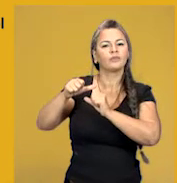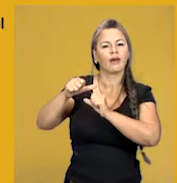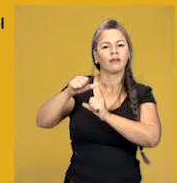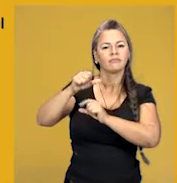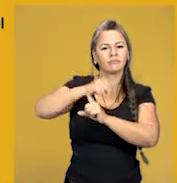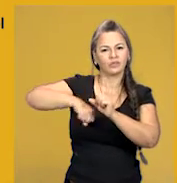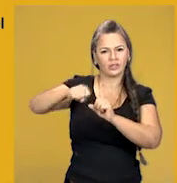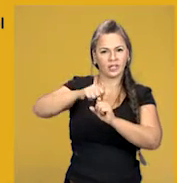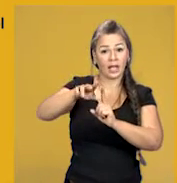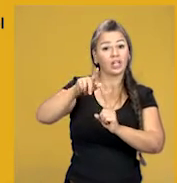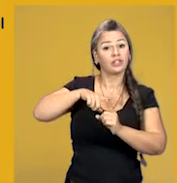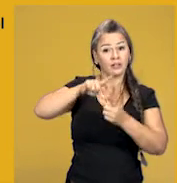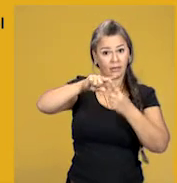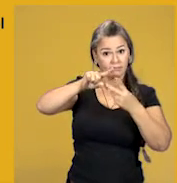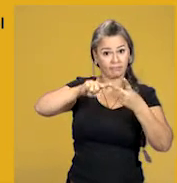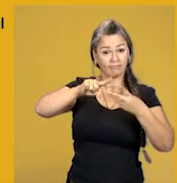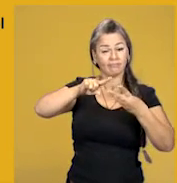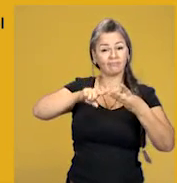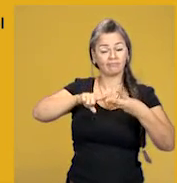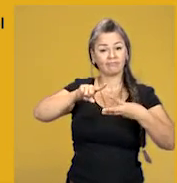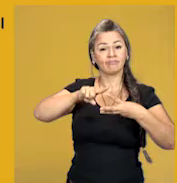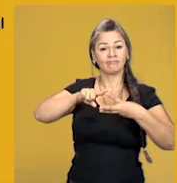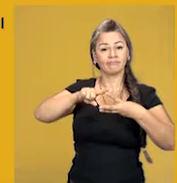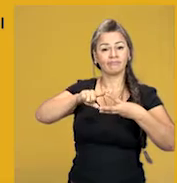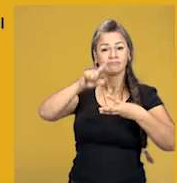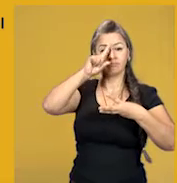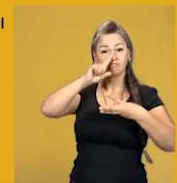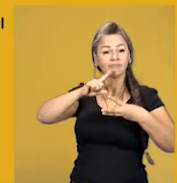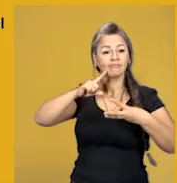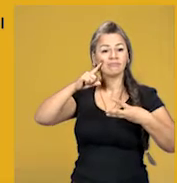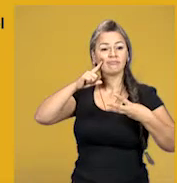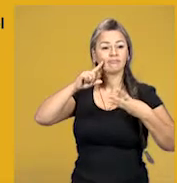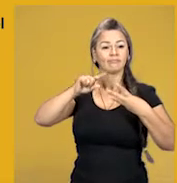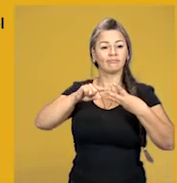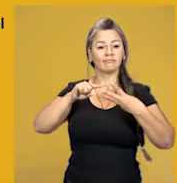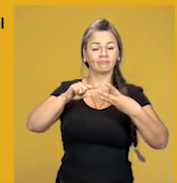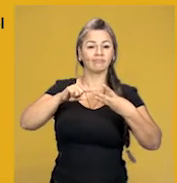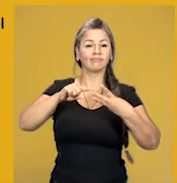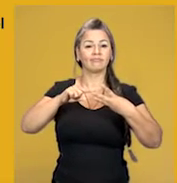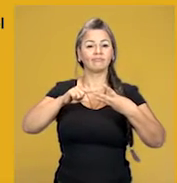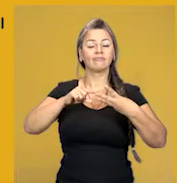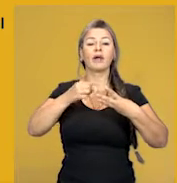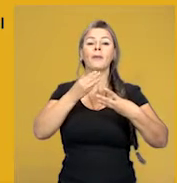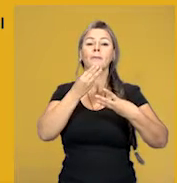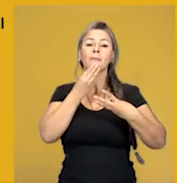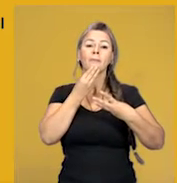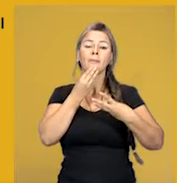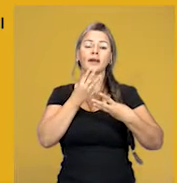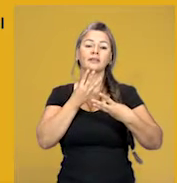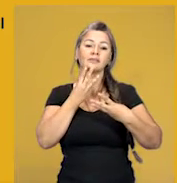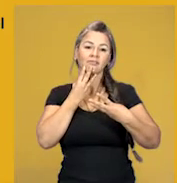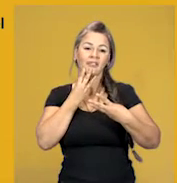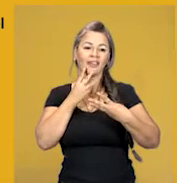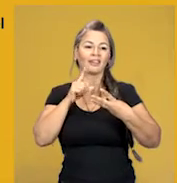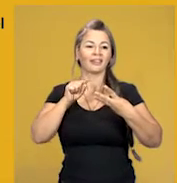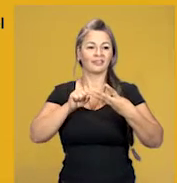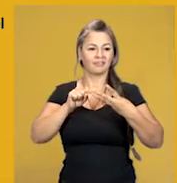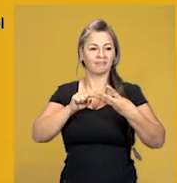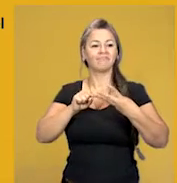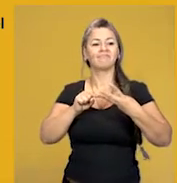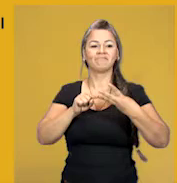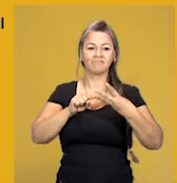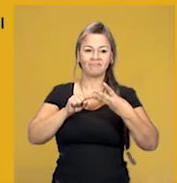Marx, Max Weber, Émile Durkheim e George Simmel. Entre esses